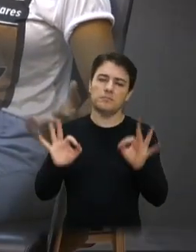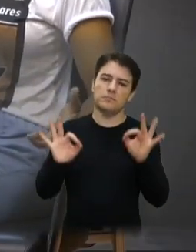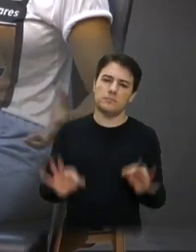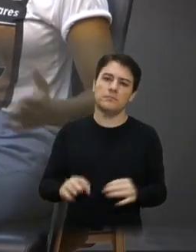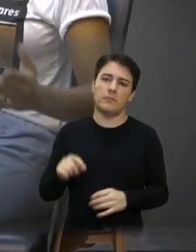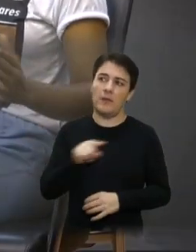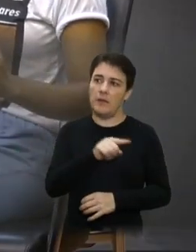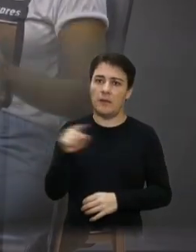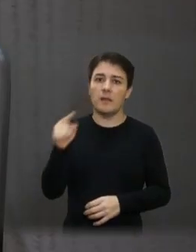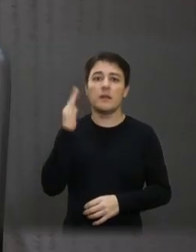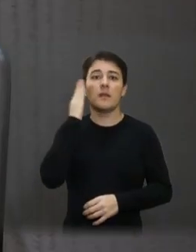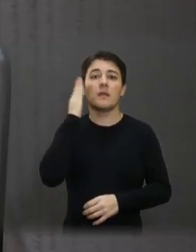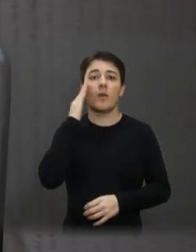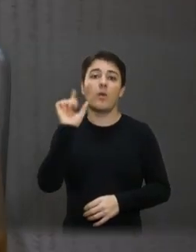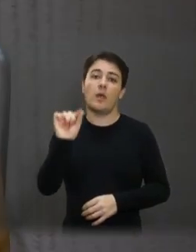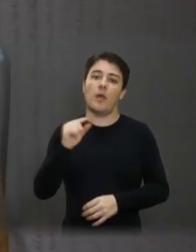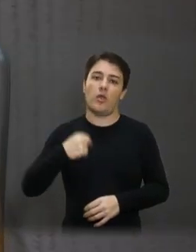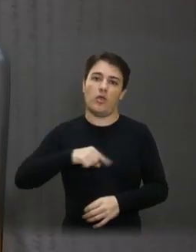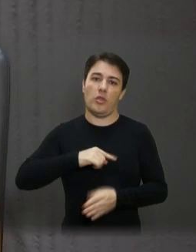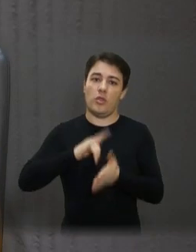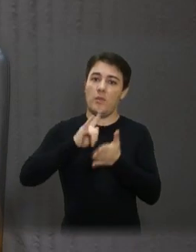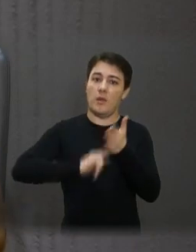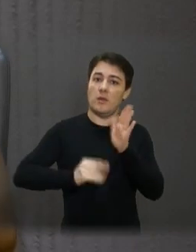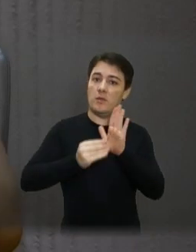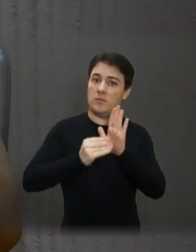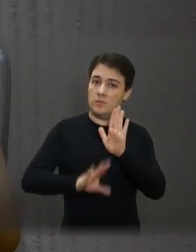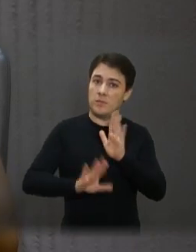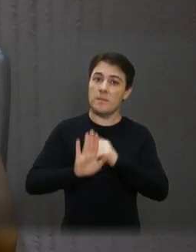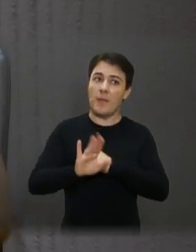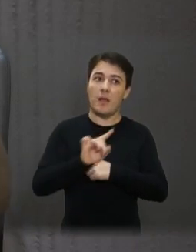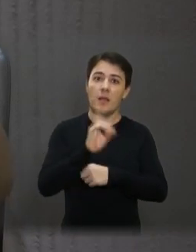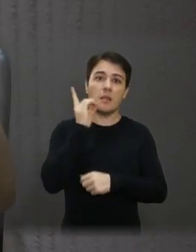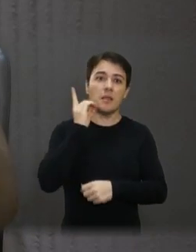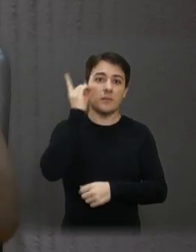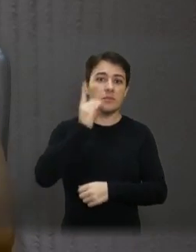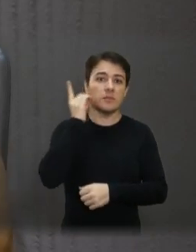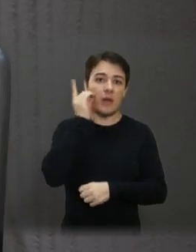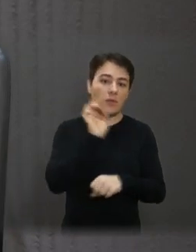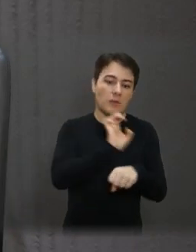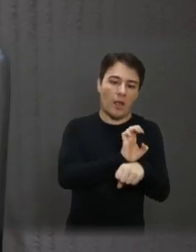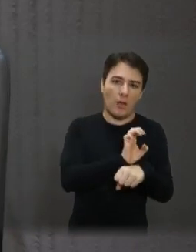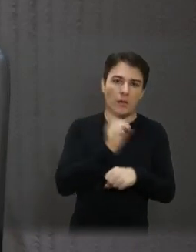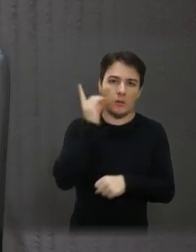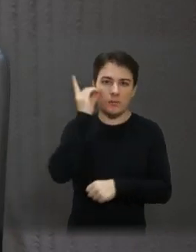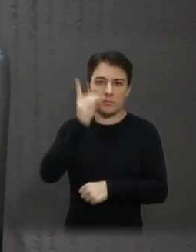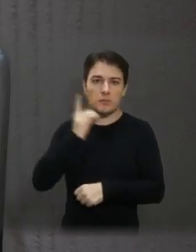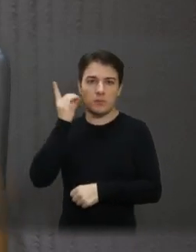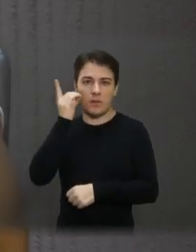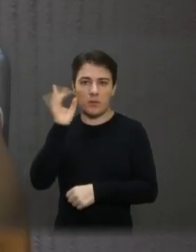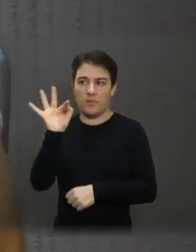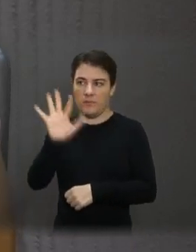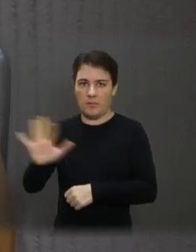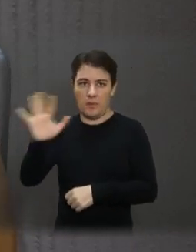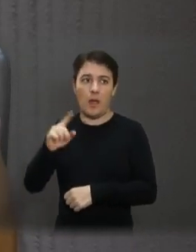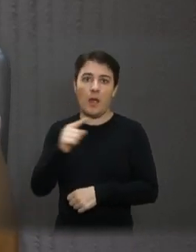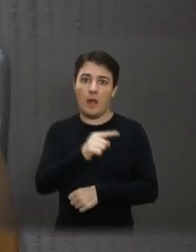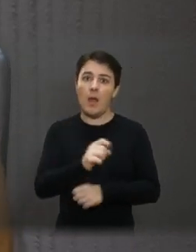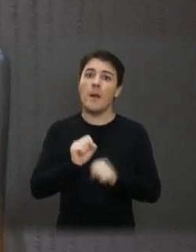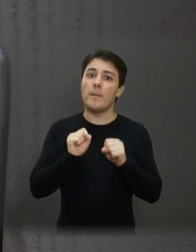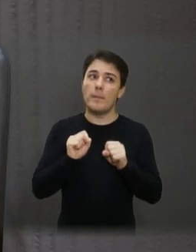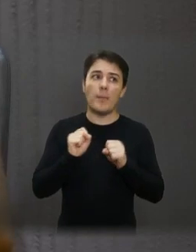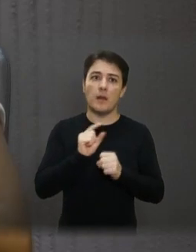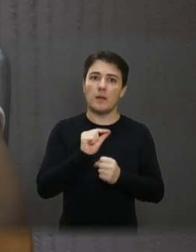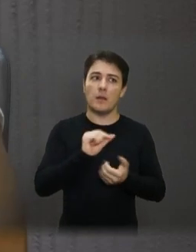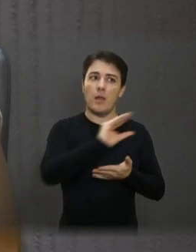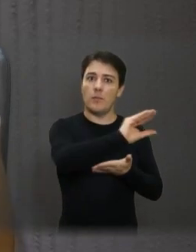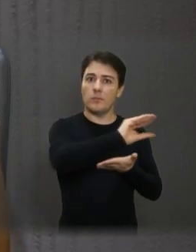nós aqui fazemos indicação os vereadores agora os deputados estaduais e federais têm emenda impositiva que eles podem destinar